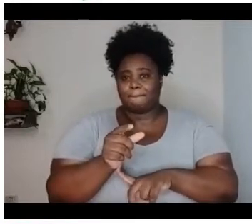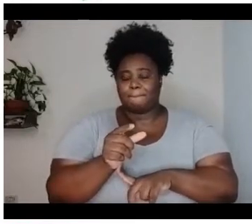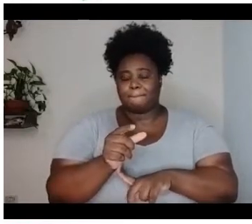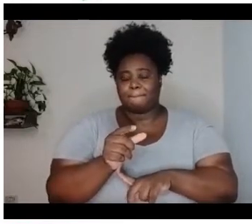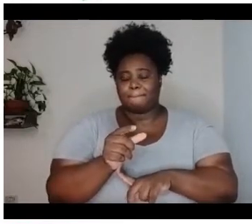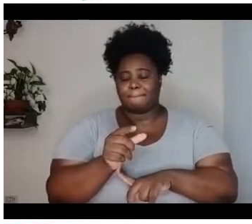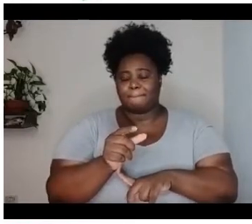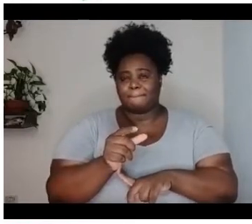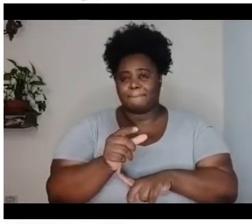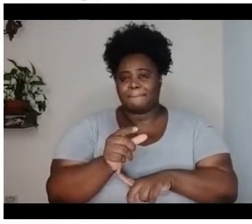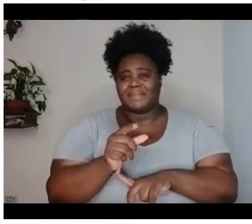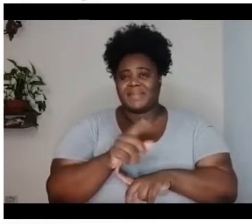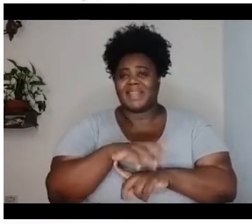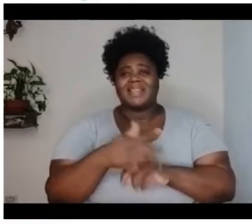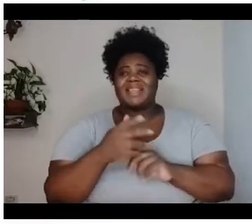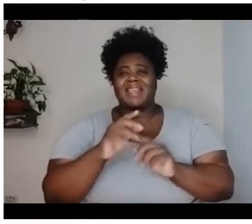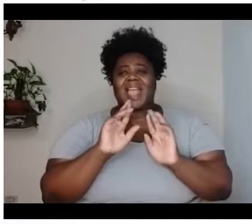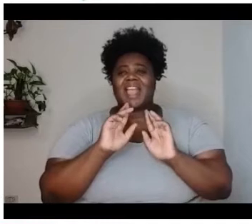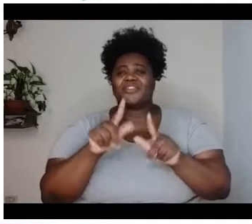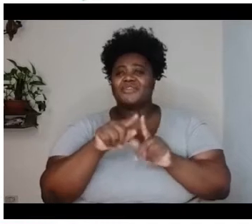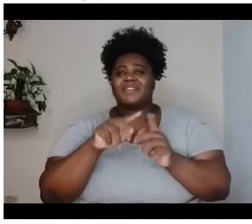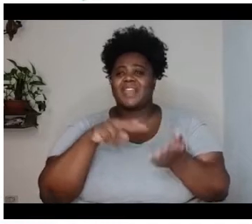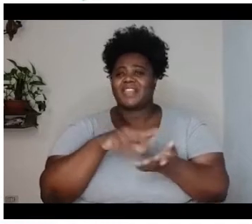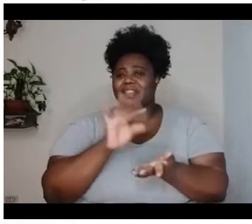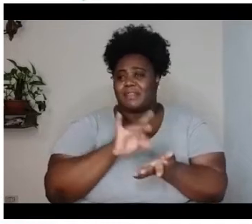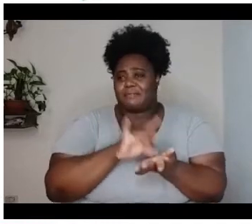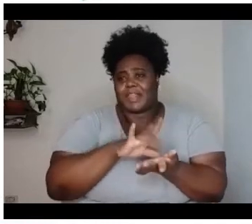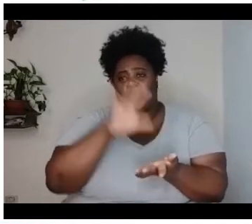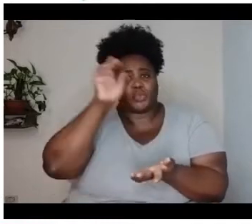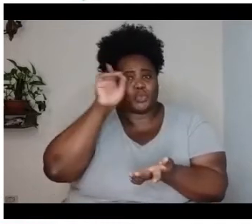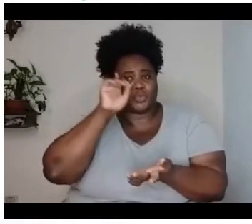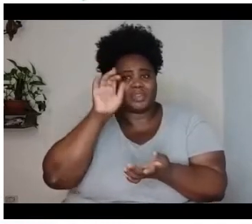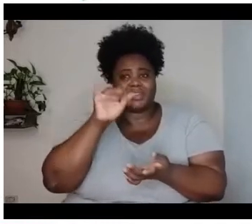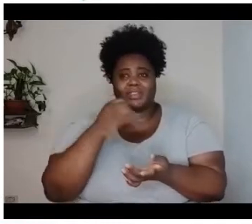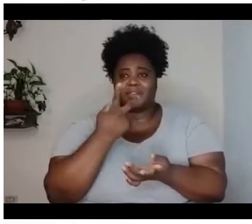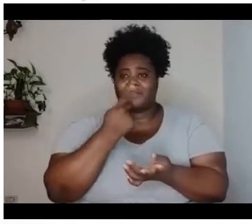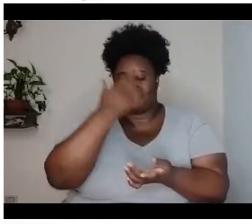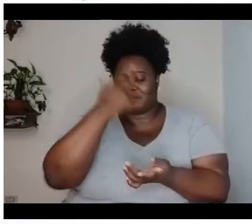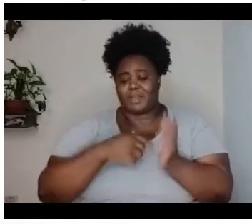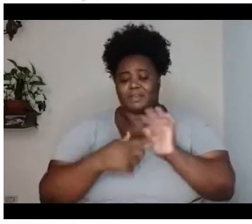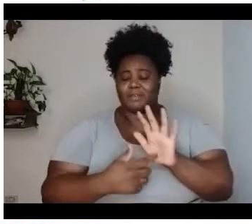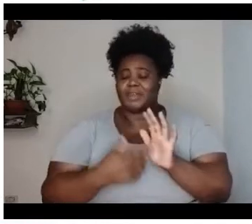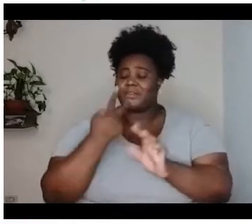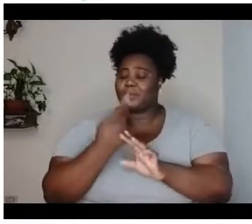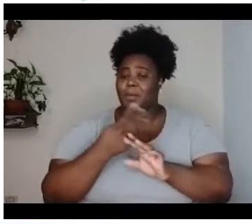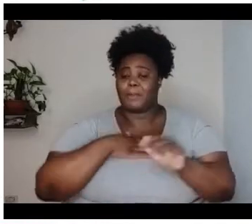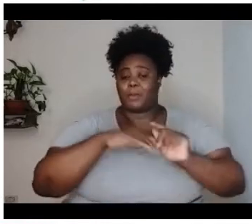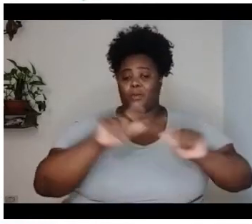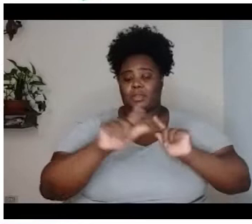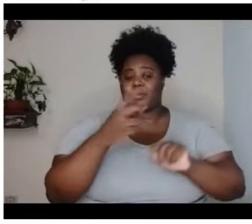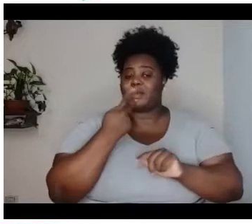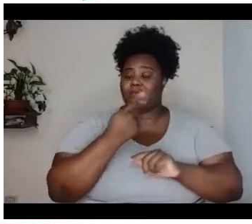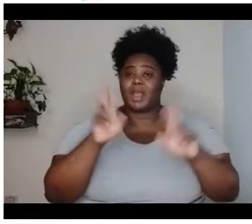que fujo muito da realidade do cotidiano, né? Então, se eu tivesse que me apresentar, eu acho que meu trabalho fala sobre